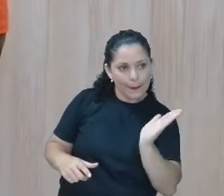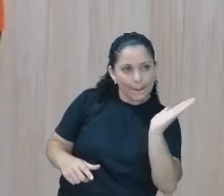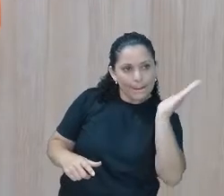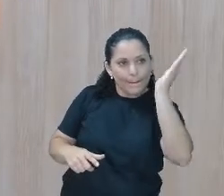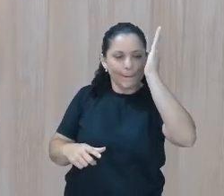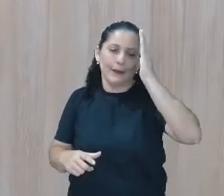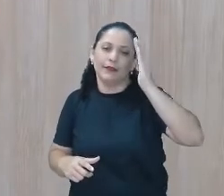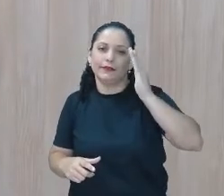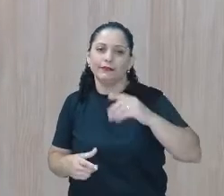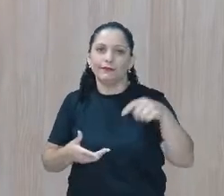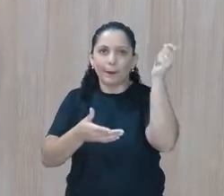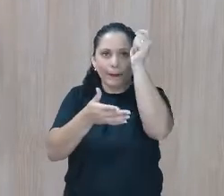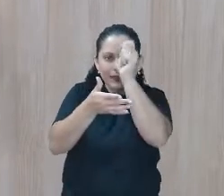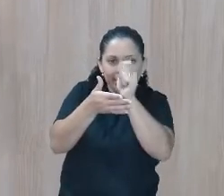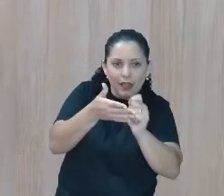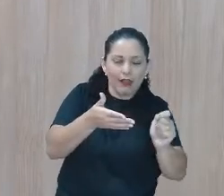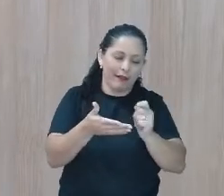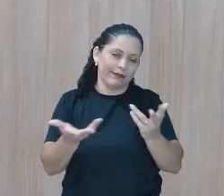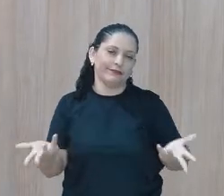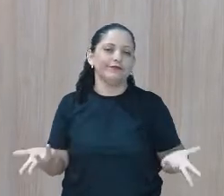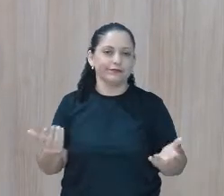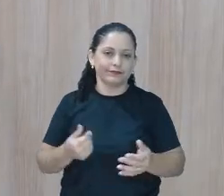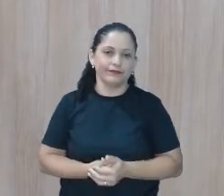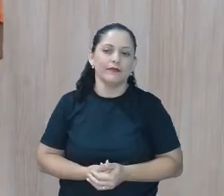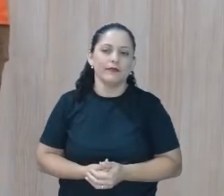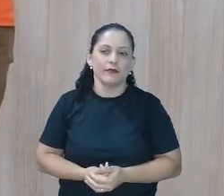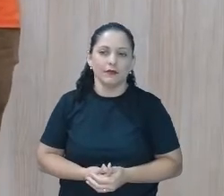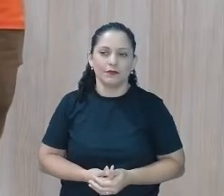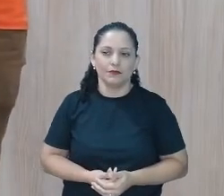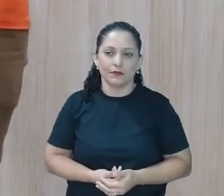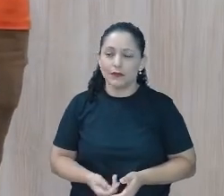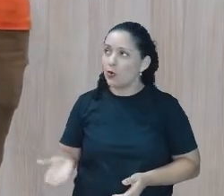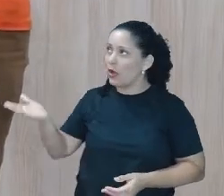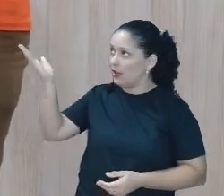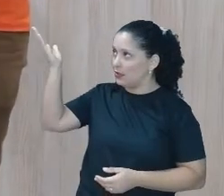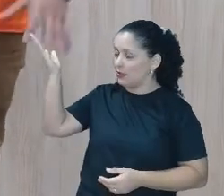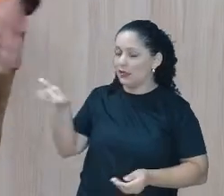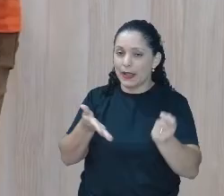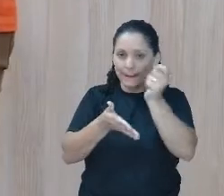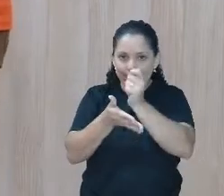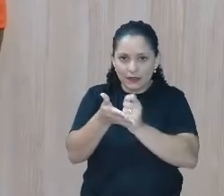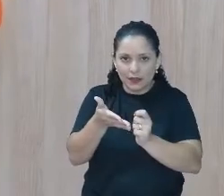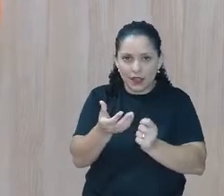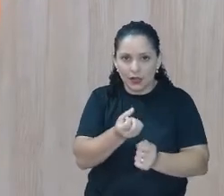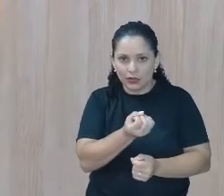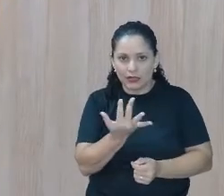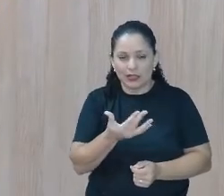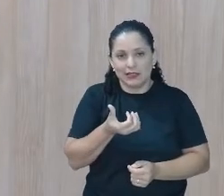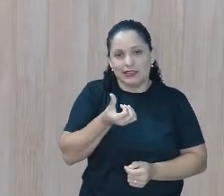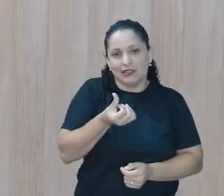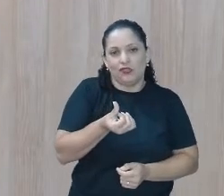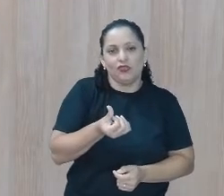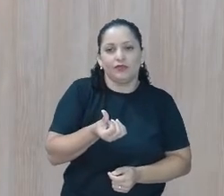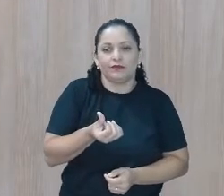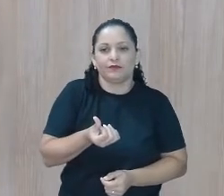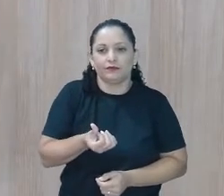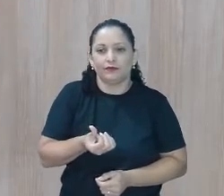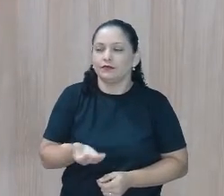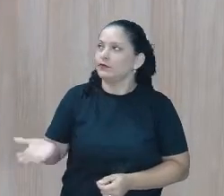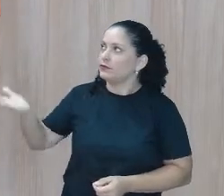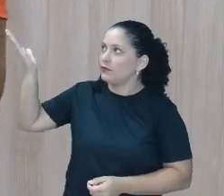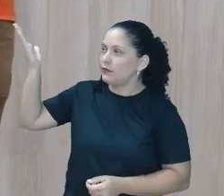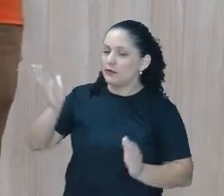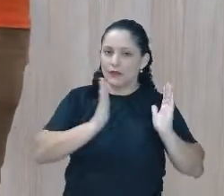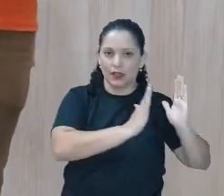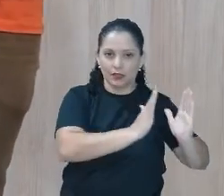círculo em 18 partes, a quantidade de partes que seria pintada seria 6, certo? Então, essas duas primeiras razões